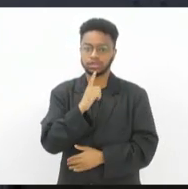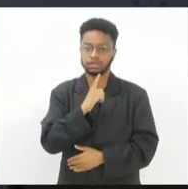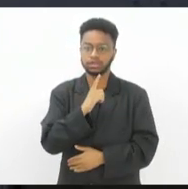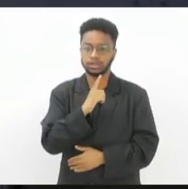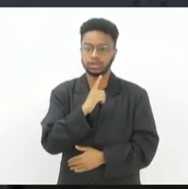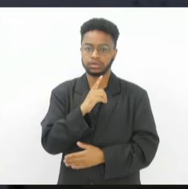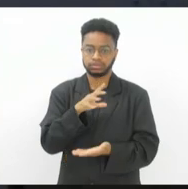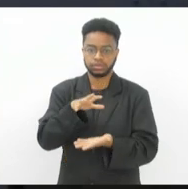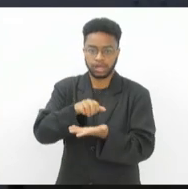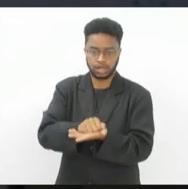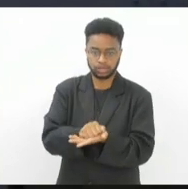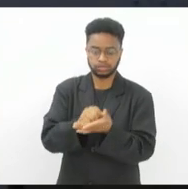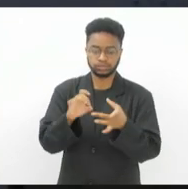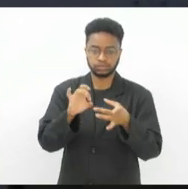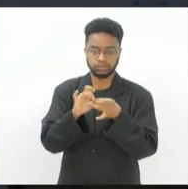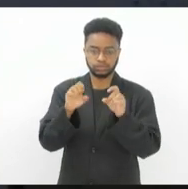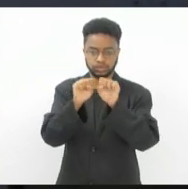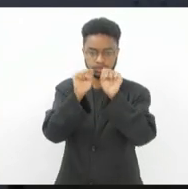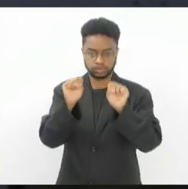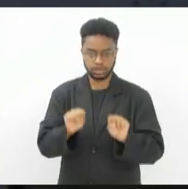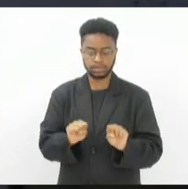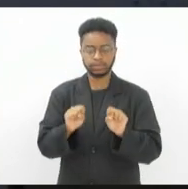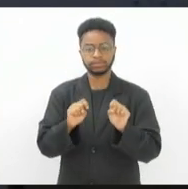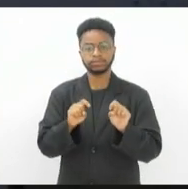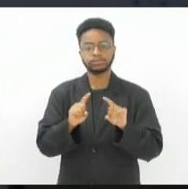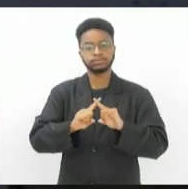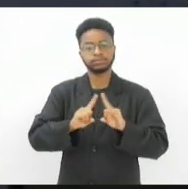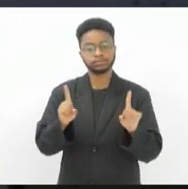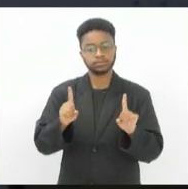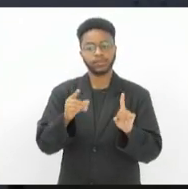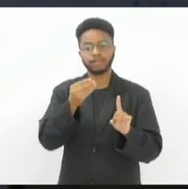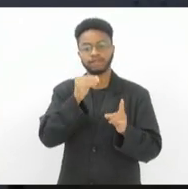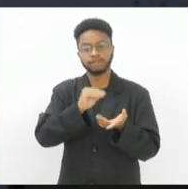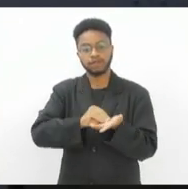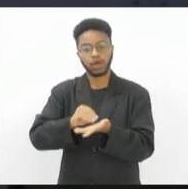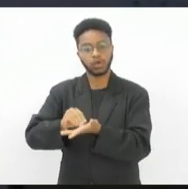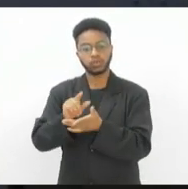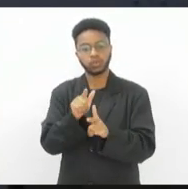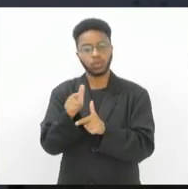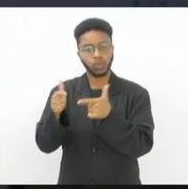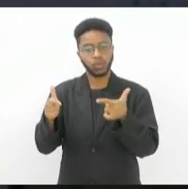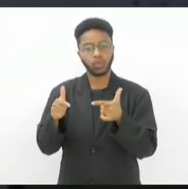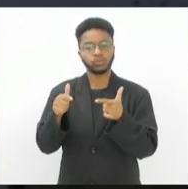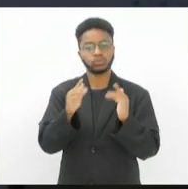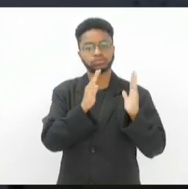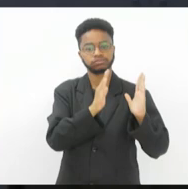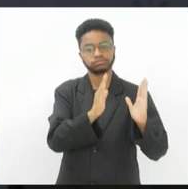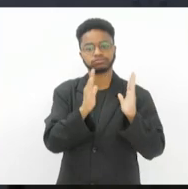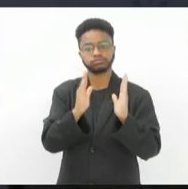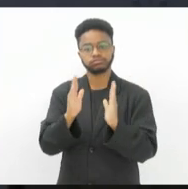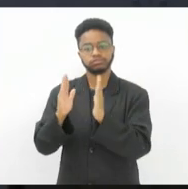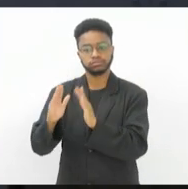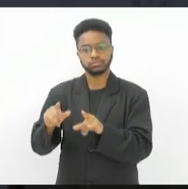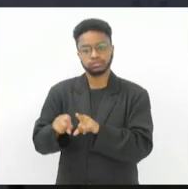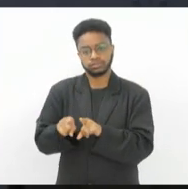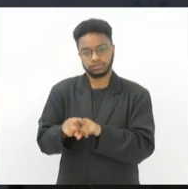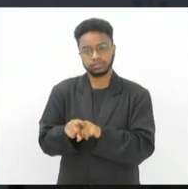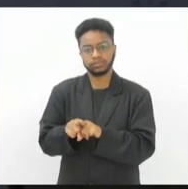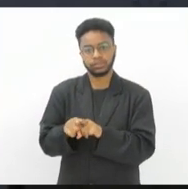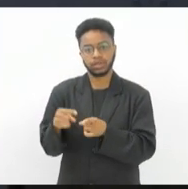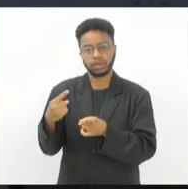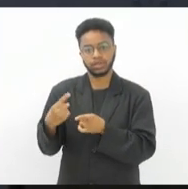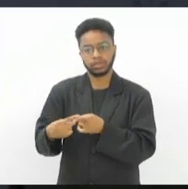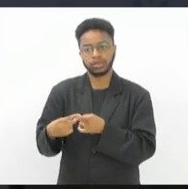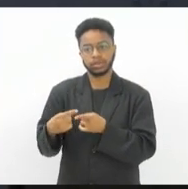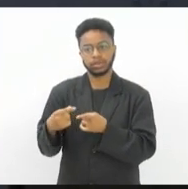estão cadastrados no sistema, tá? Mas ainda vão vir outras etapas aí para